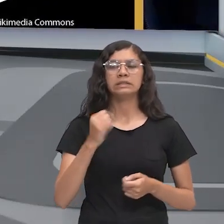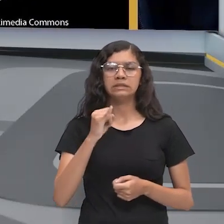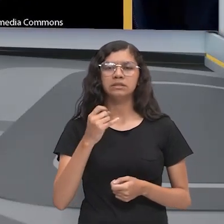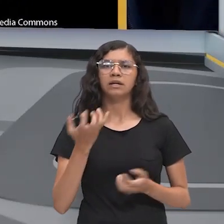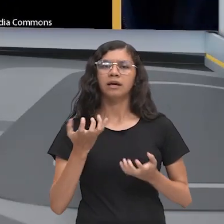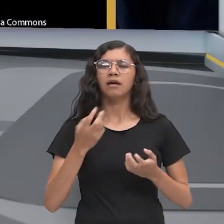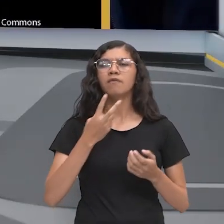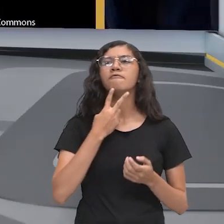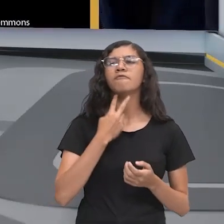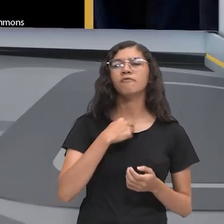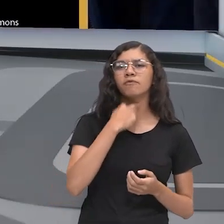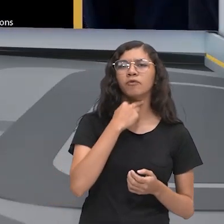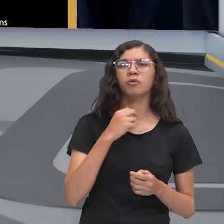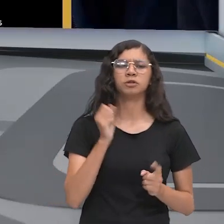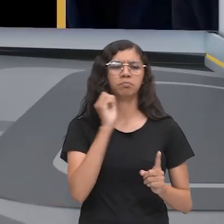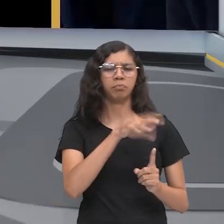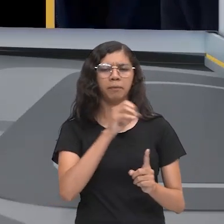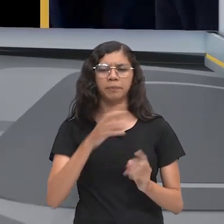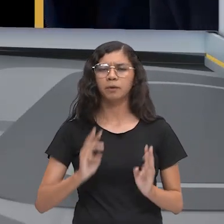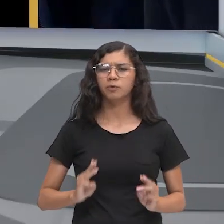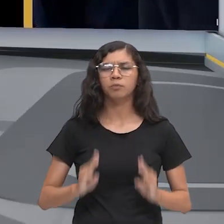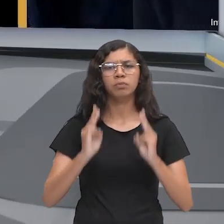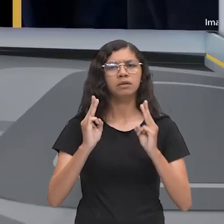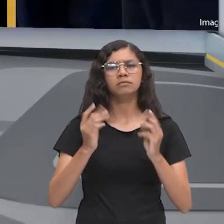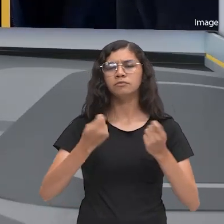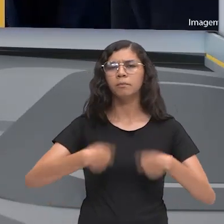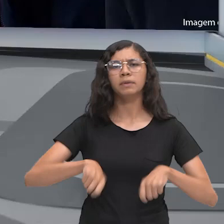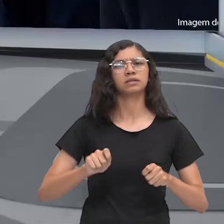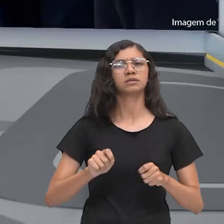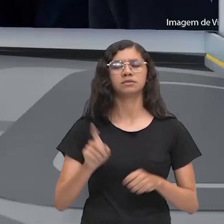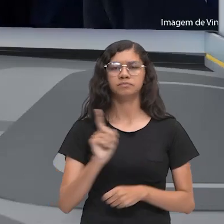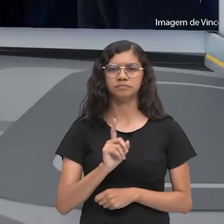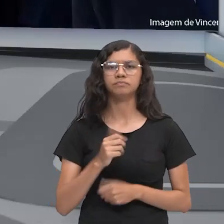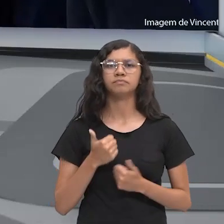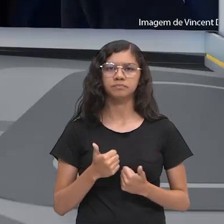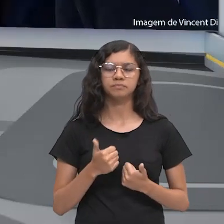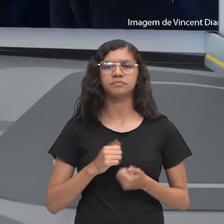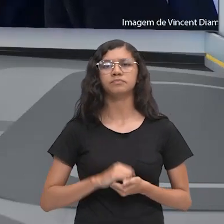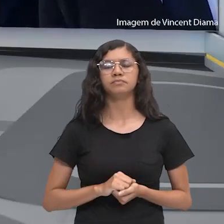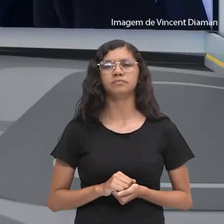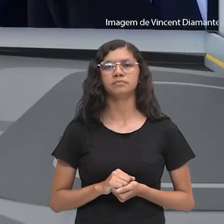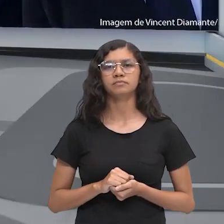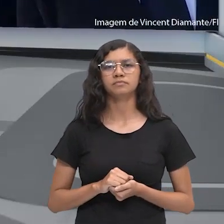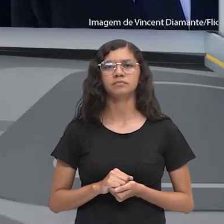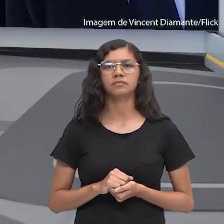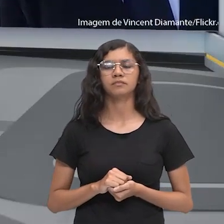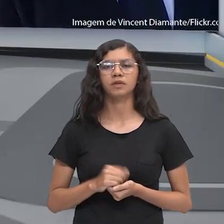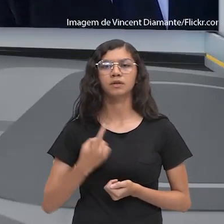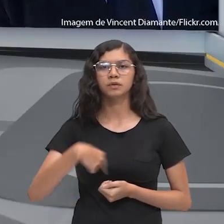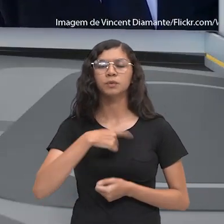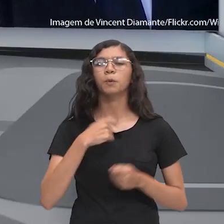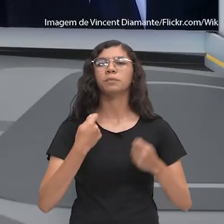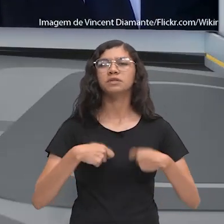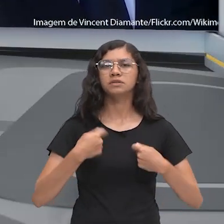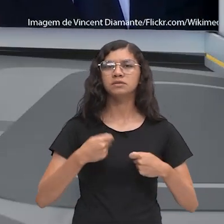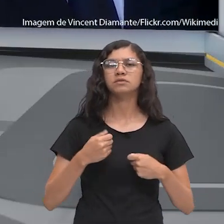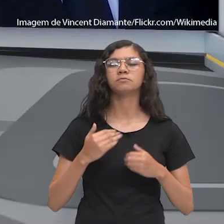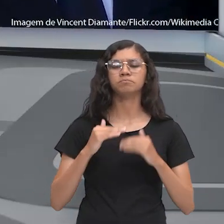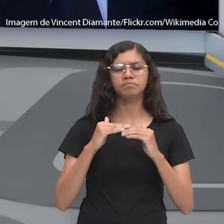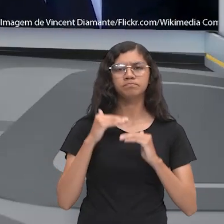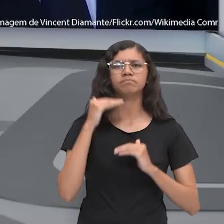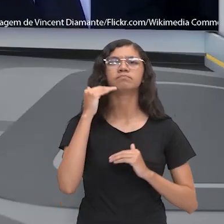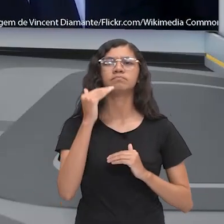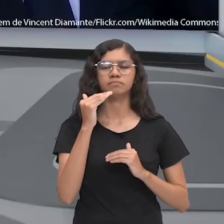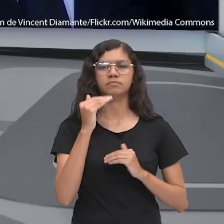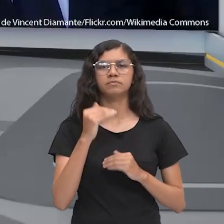para que a gente consiga os nossos pleitos, tá bom? Então, nós precisamos crescer,